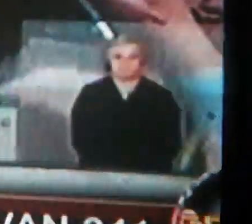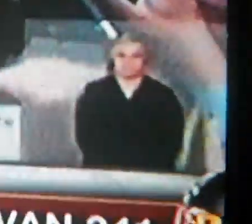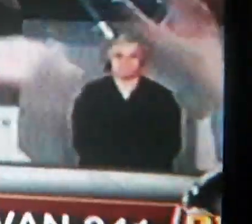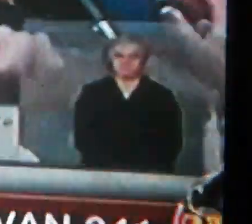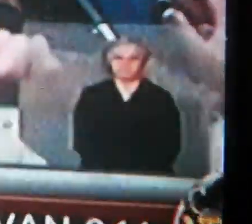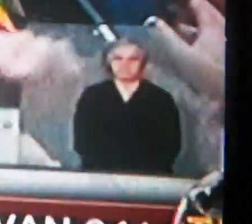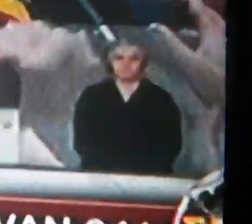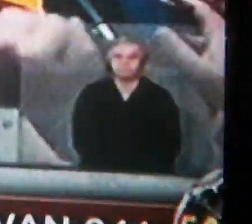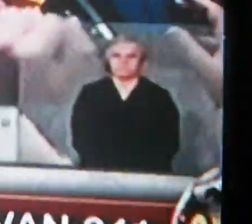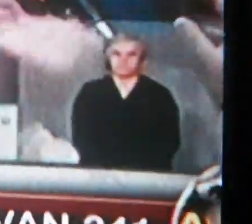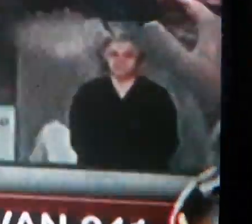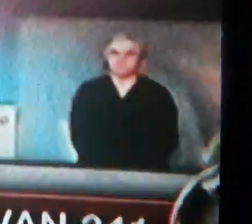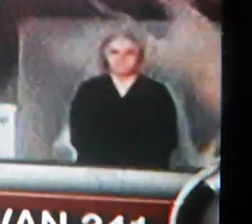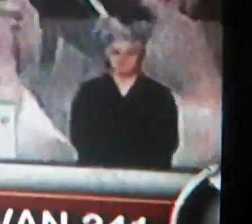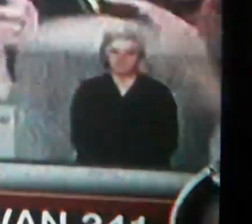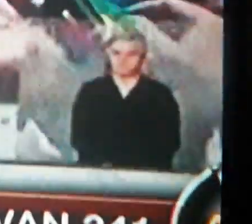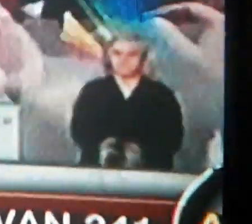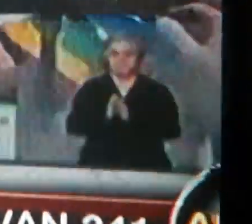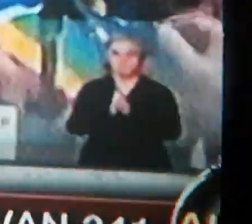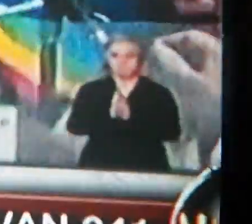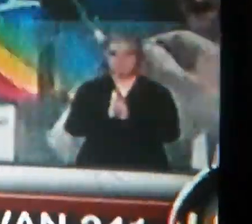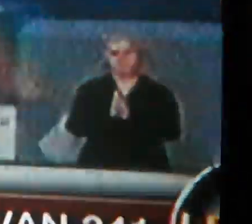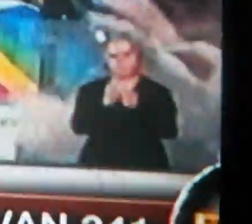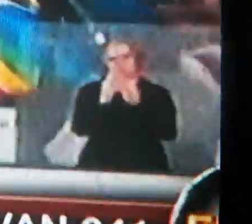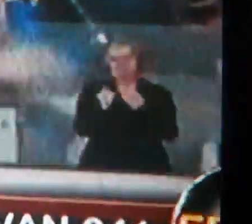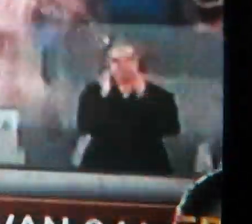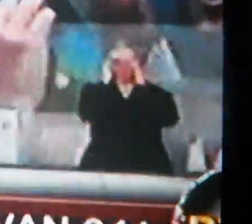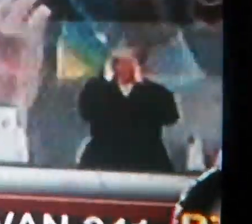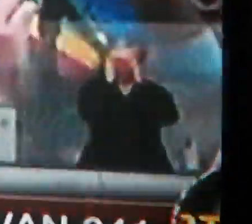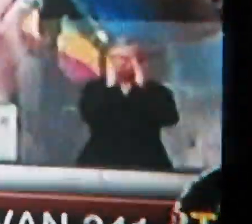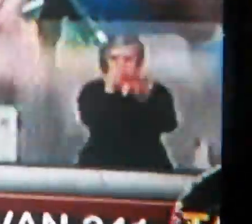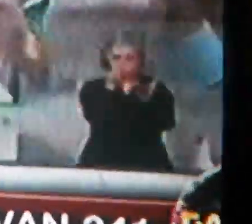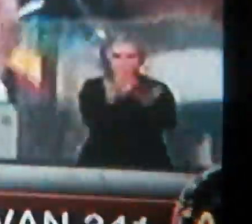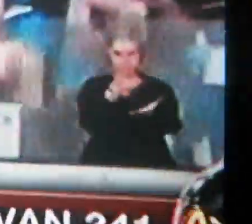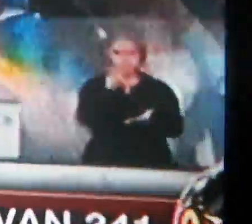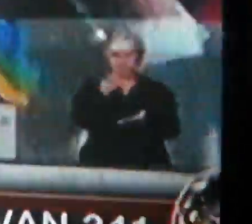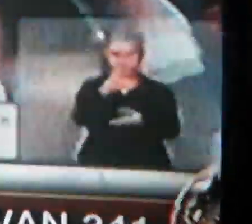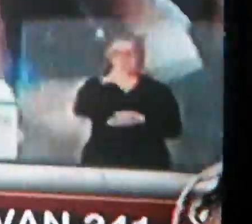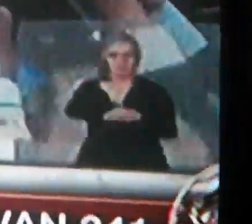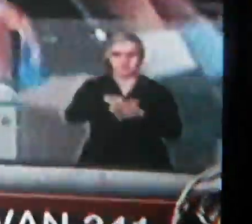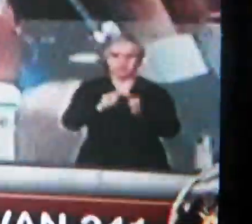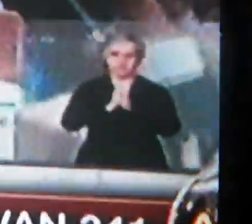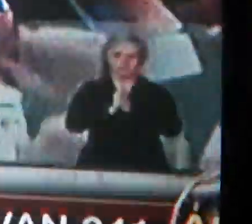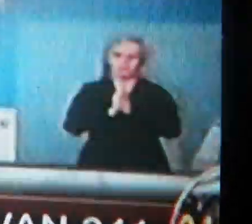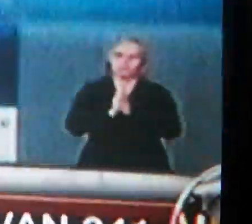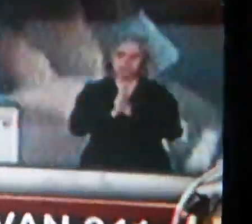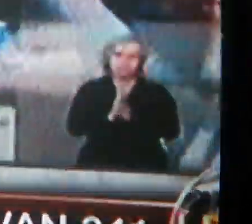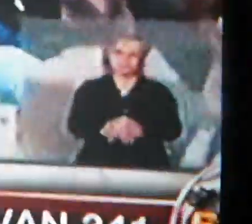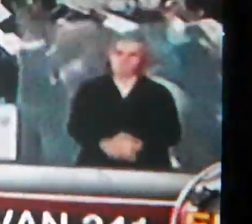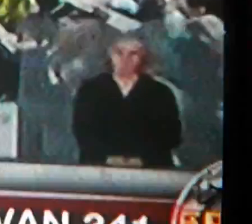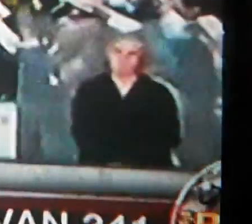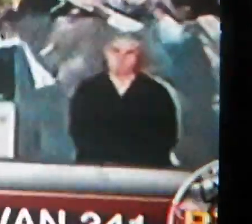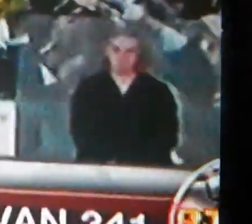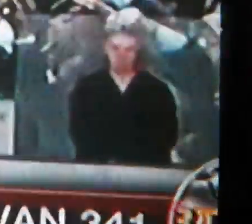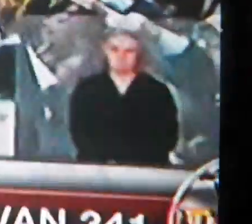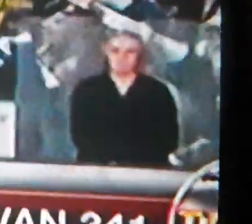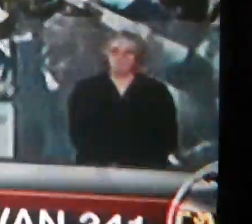Bom, por favor, vamos respeitar o voto. Por favor.